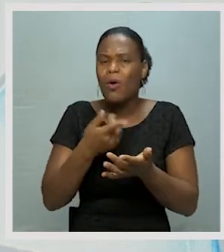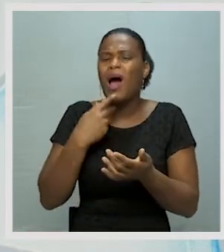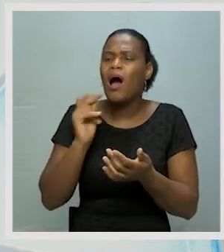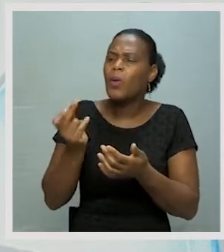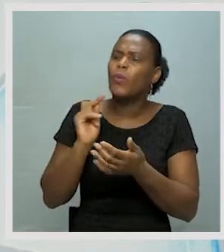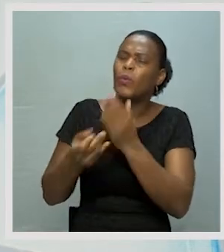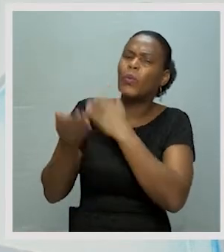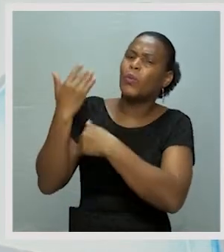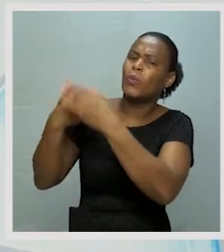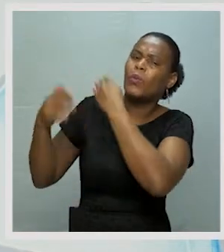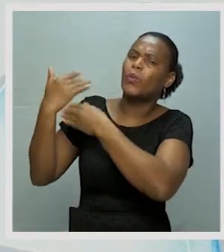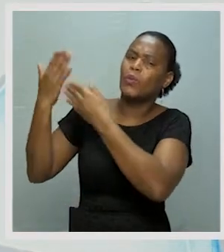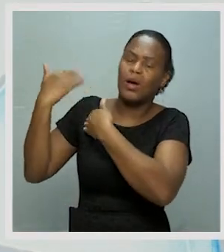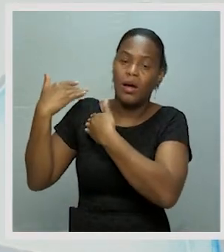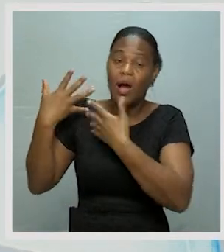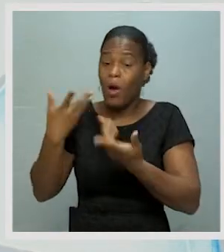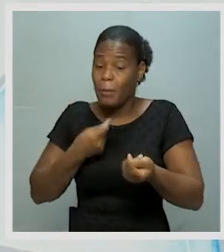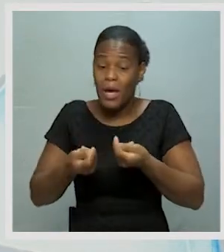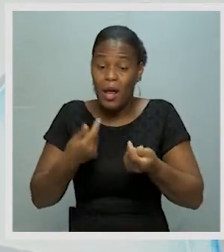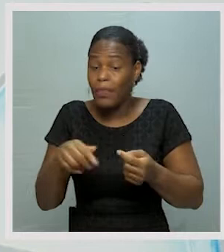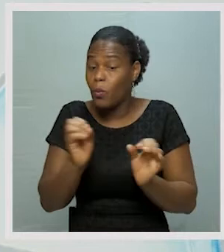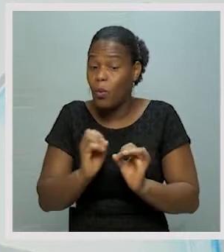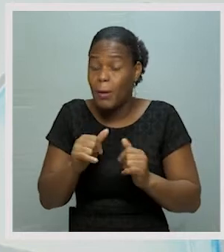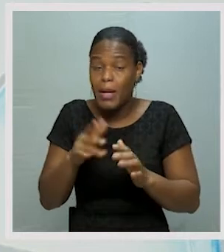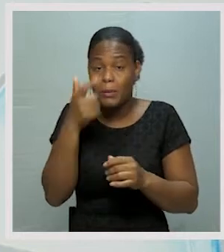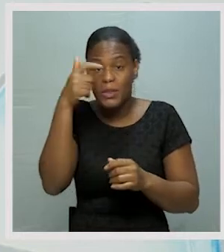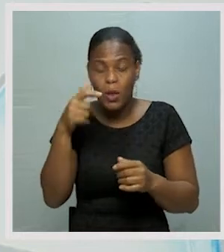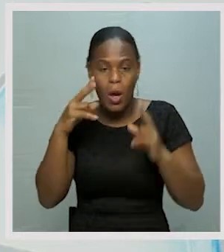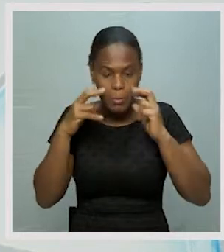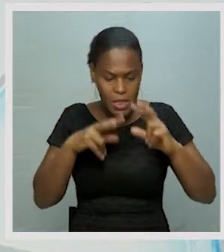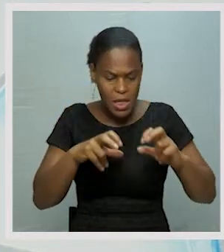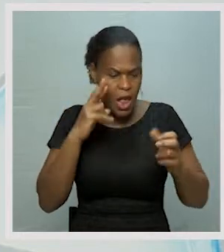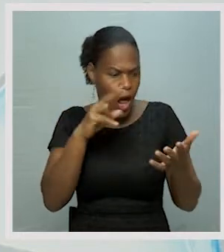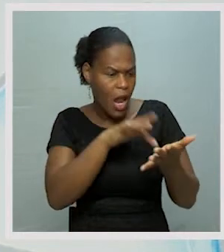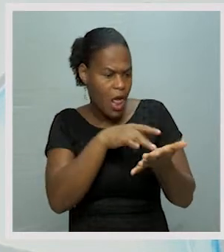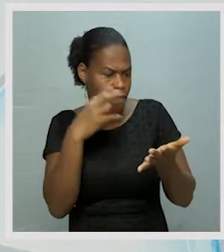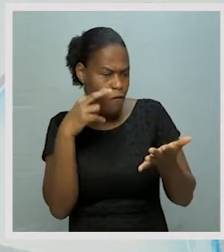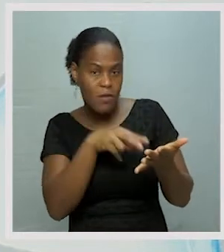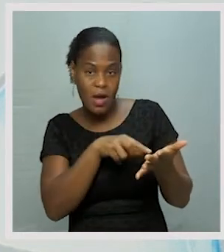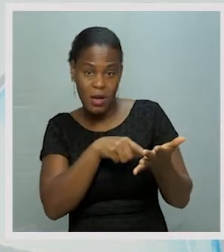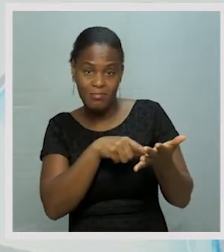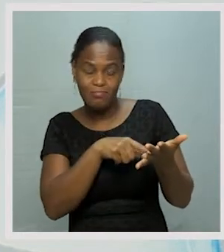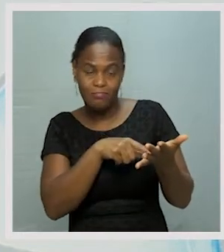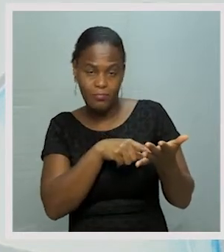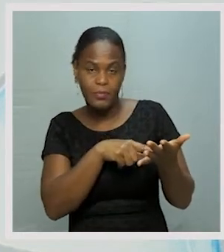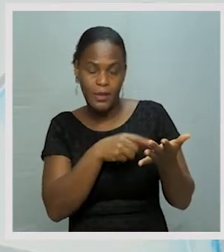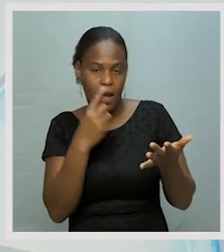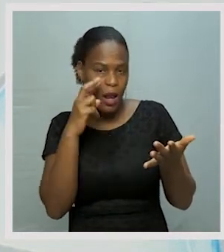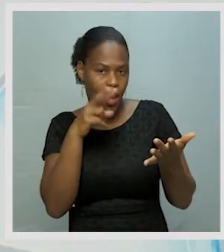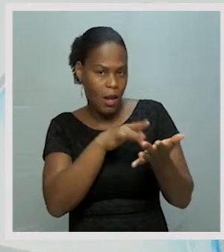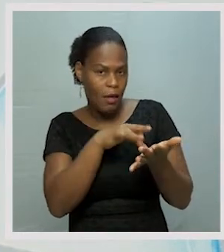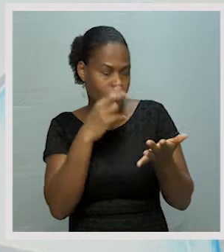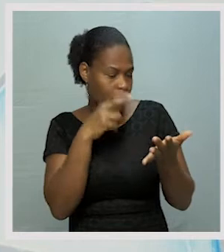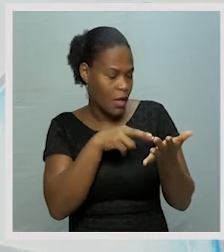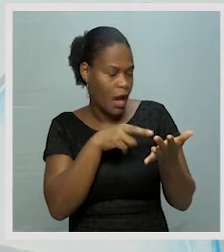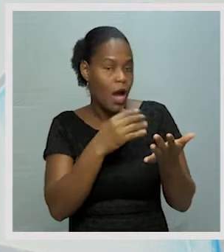um autor, uma pessoa que está a pesquisar, consultou aquele livro, consultou aquela obra, tirou uma informação